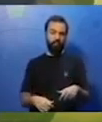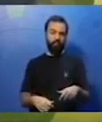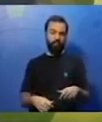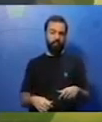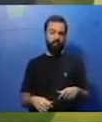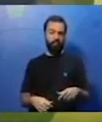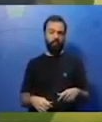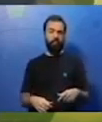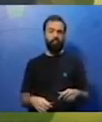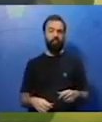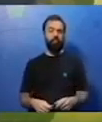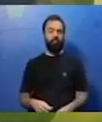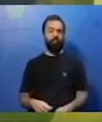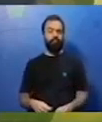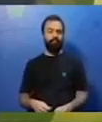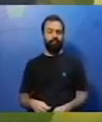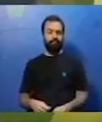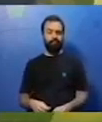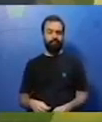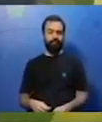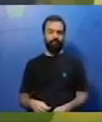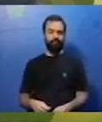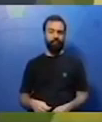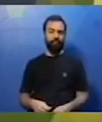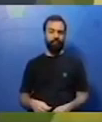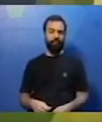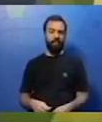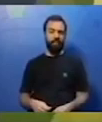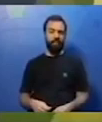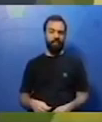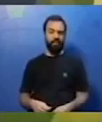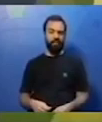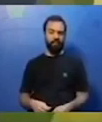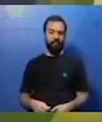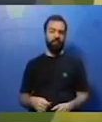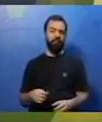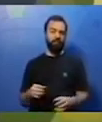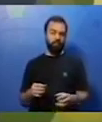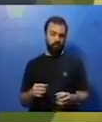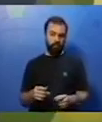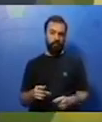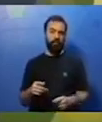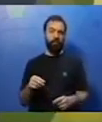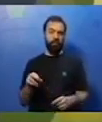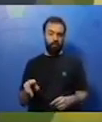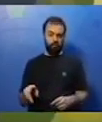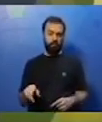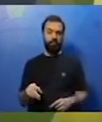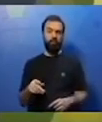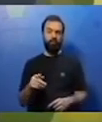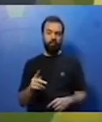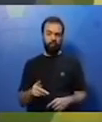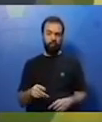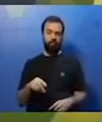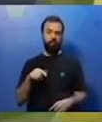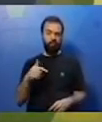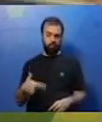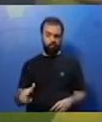Denominador, número de baixo. O que a gente faz? O mesmo processo.